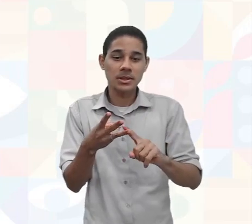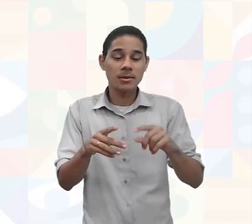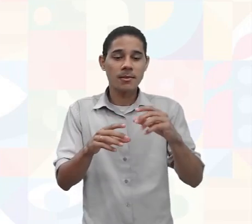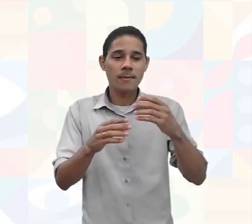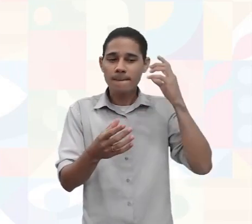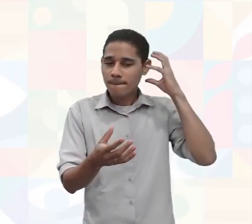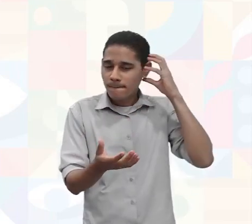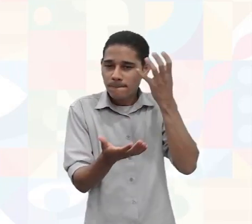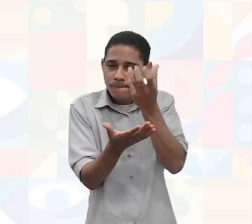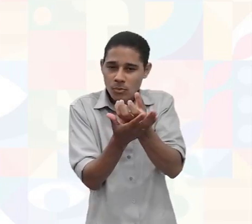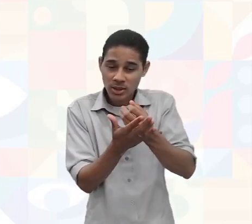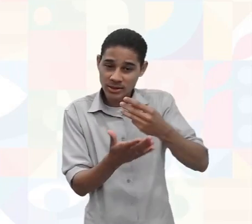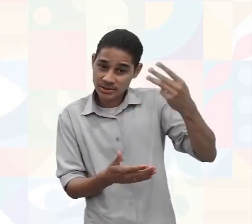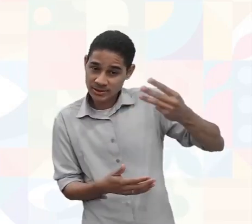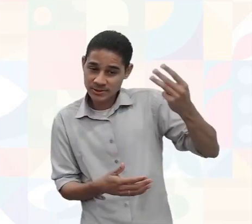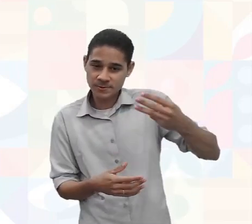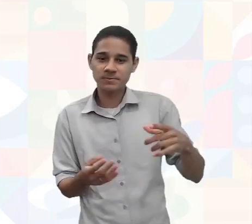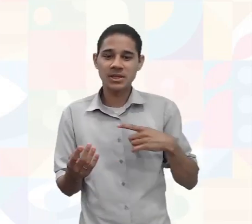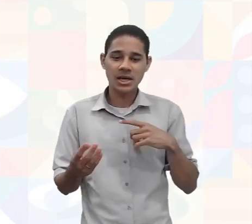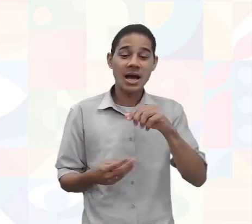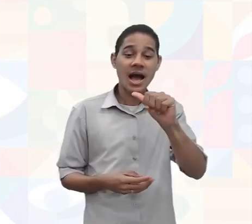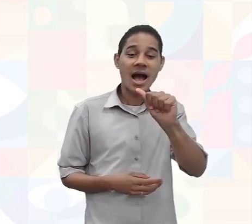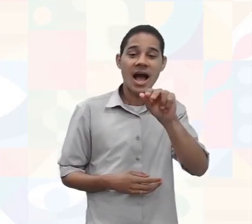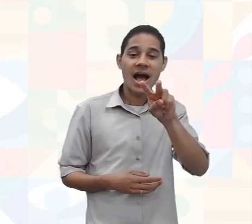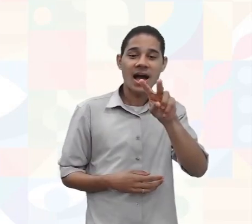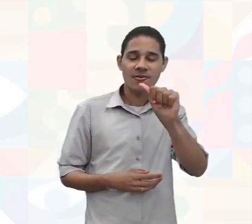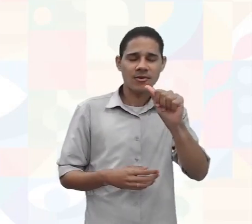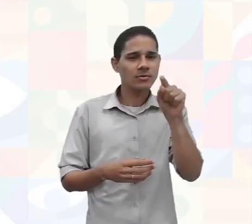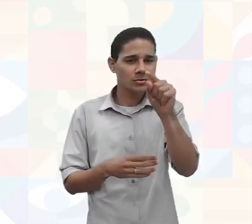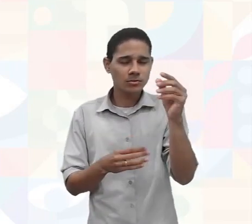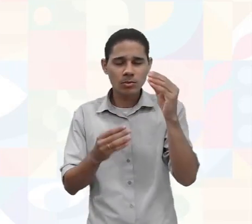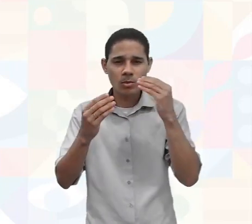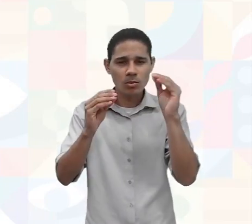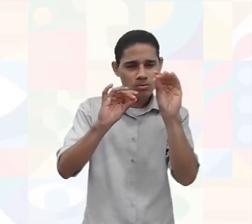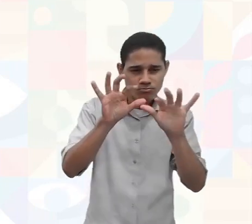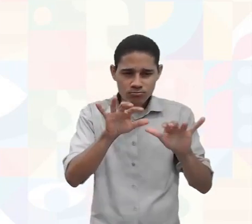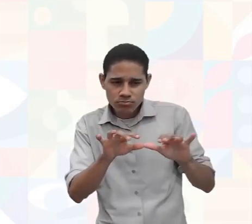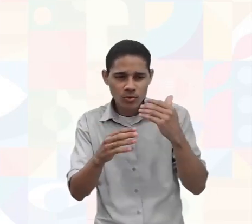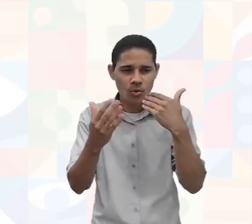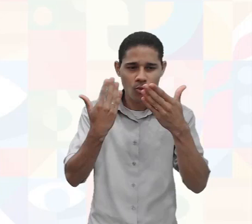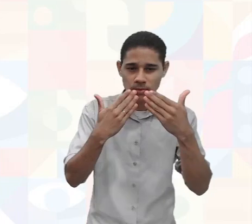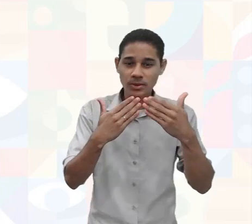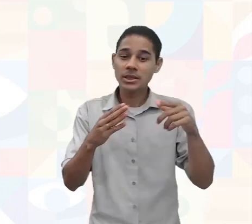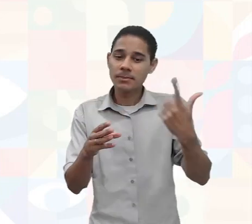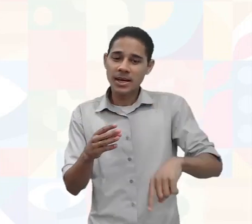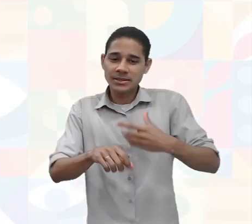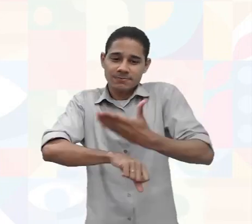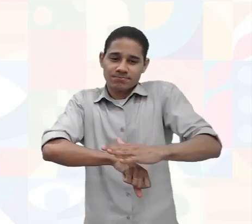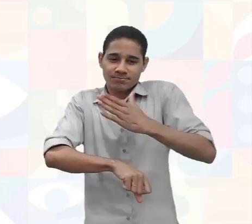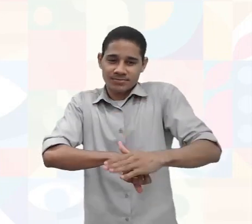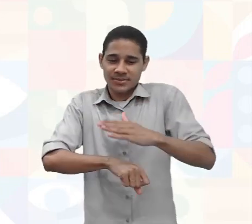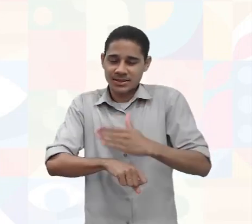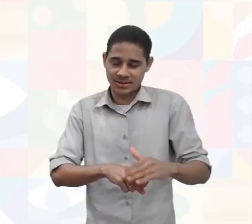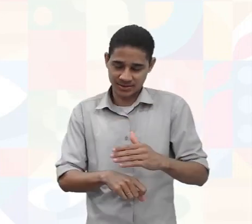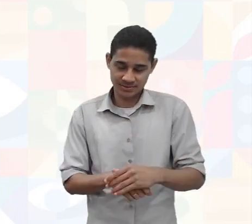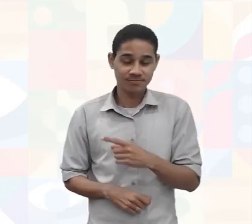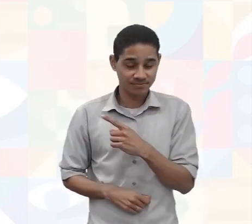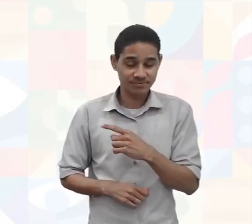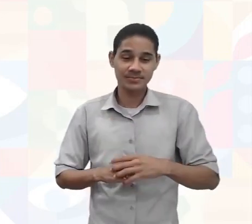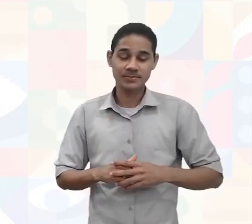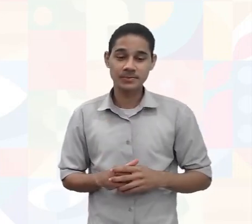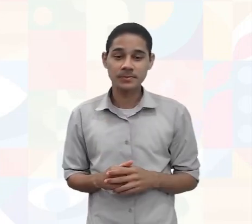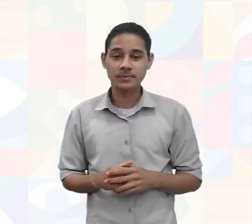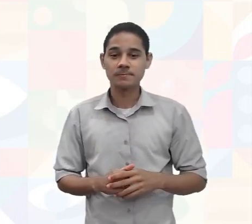3, comentar no AVA os destaques da unidade 3 e praticar através do roteiro de atividade da